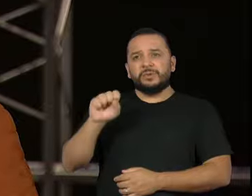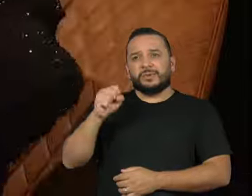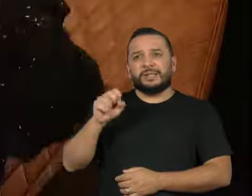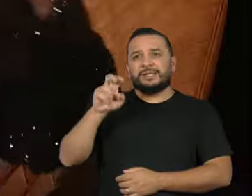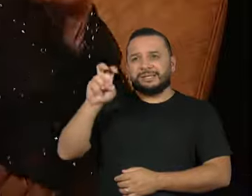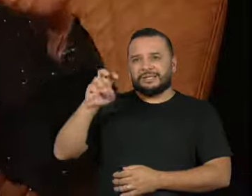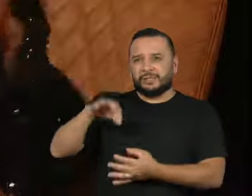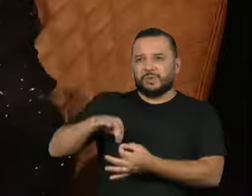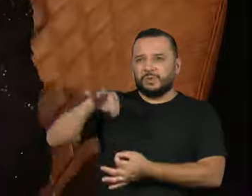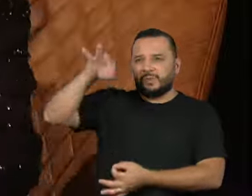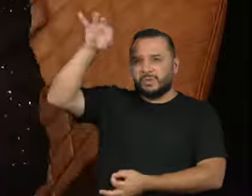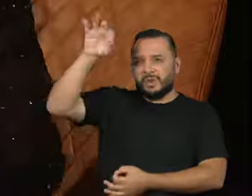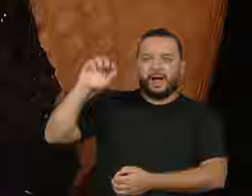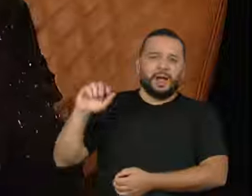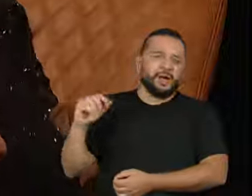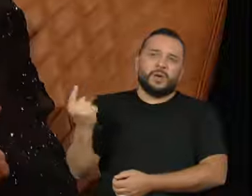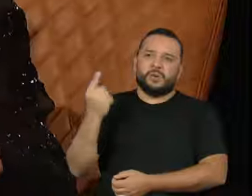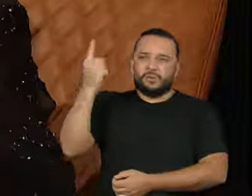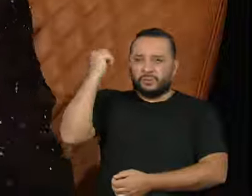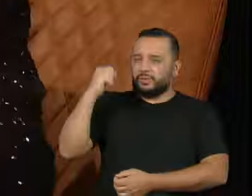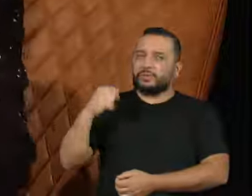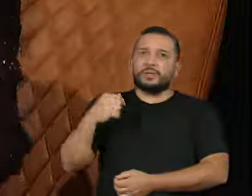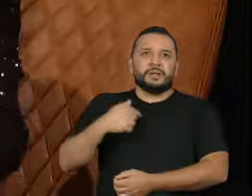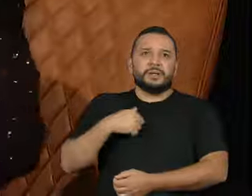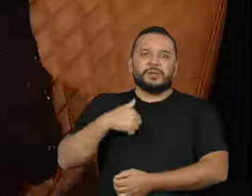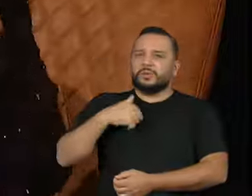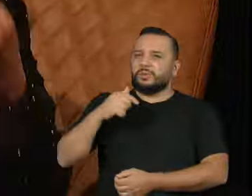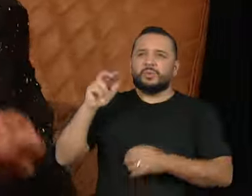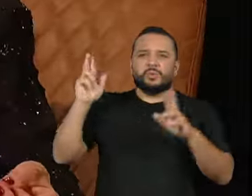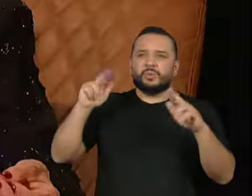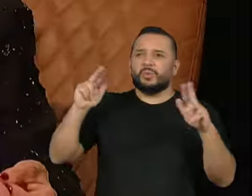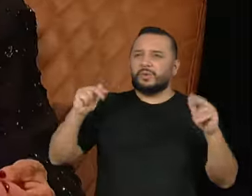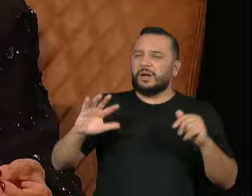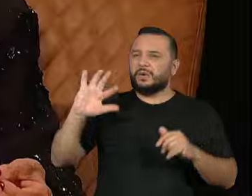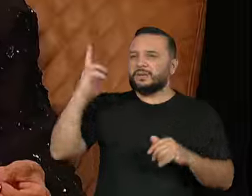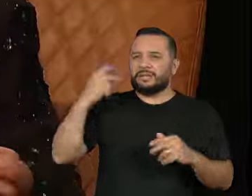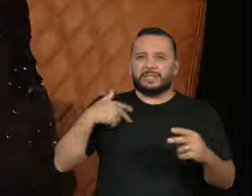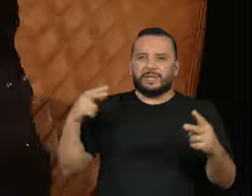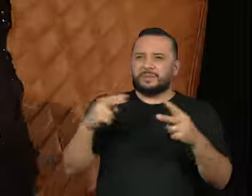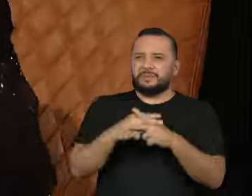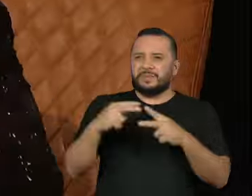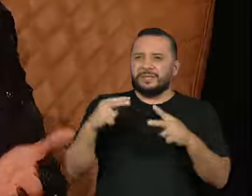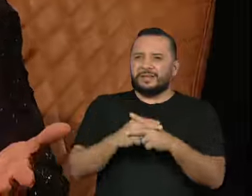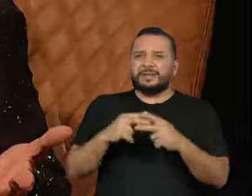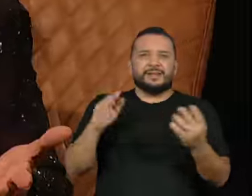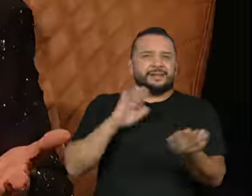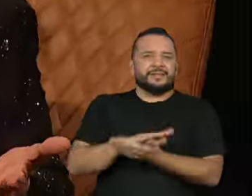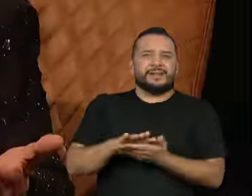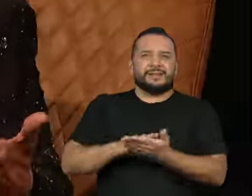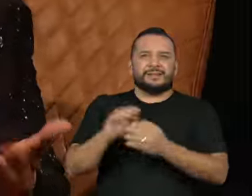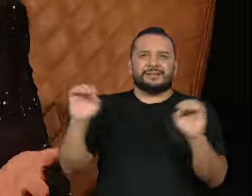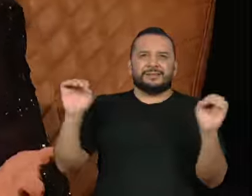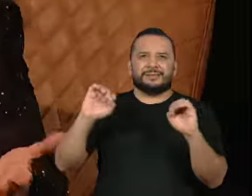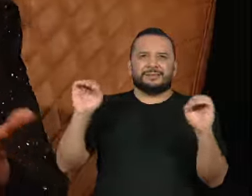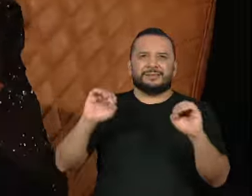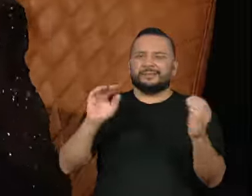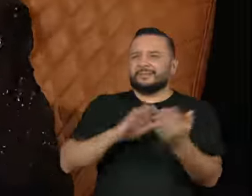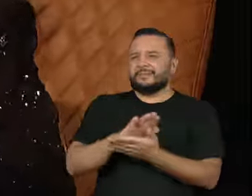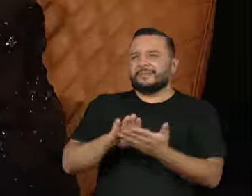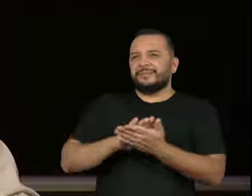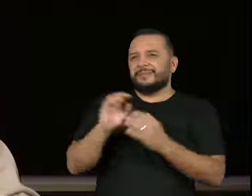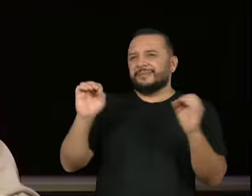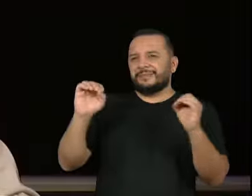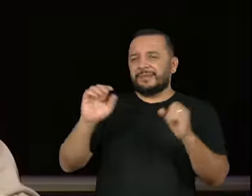de 1,80 m. Eu realmente não aconteceu nada disso. Nada. É claro que eu